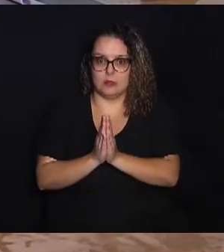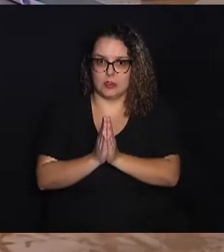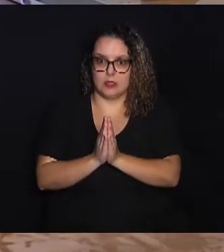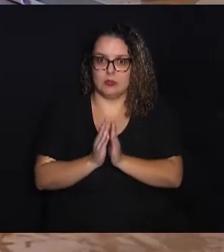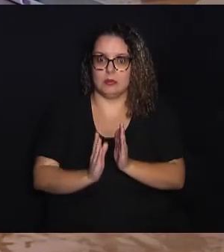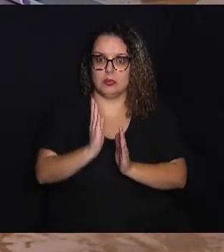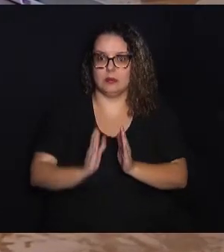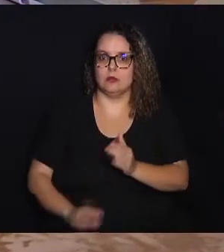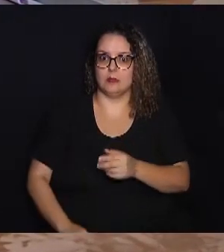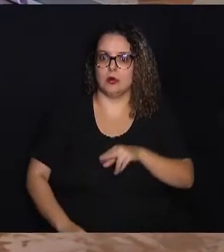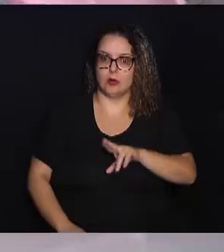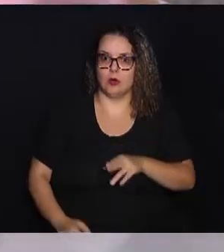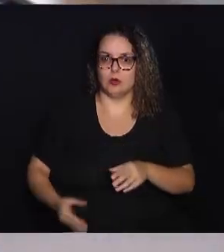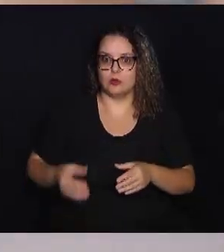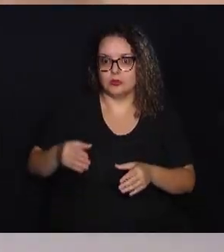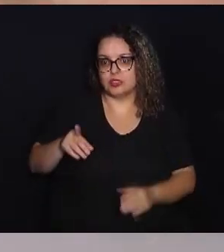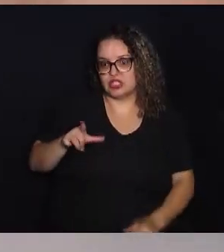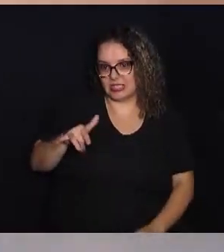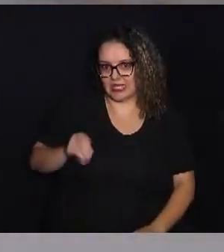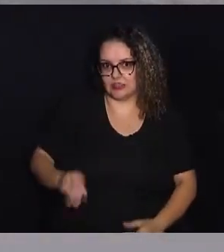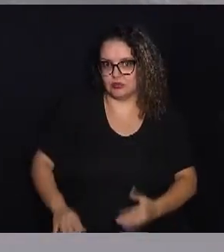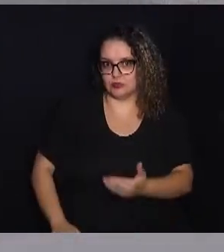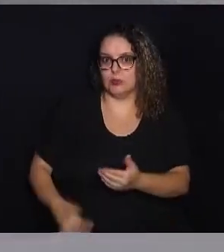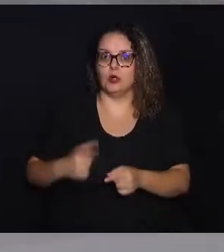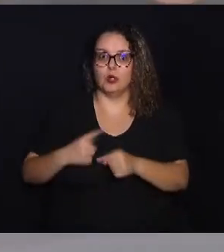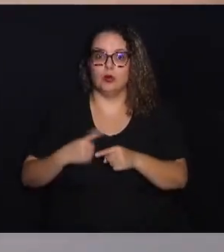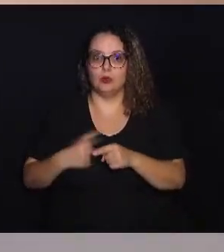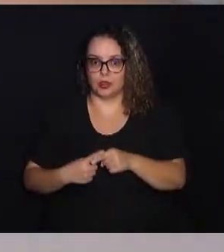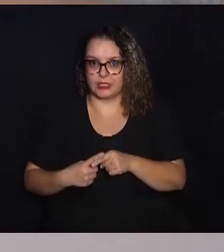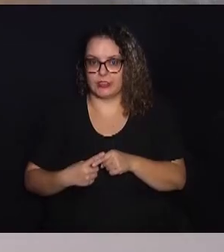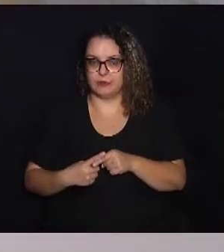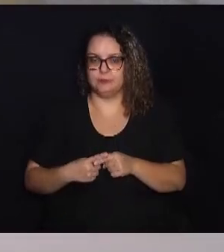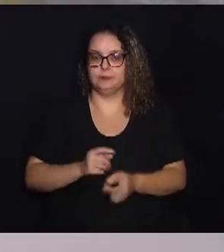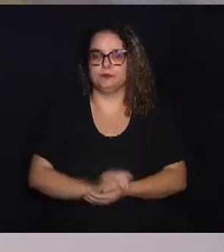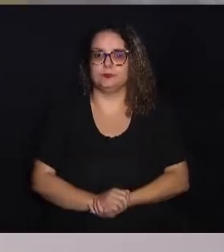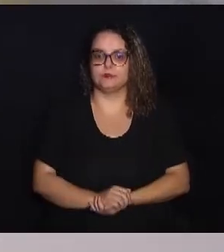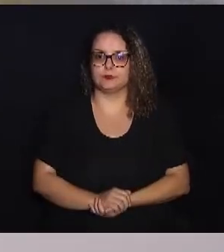E ela tá ficando cada vez mais molinha. Tá.